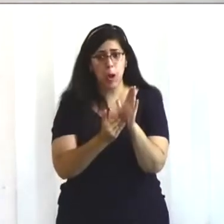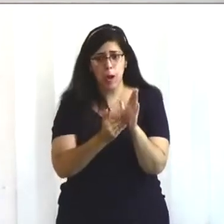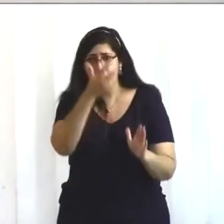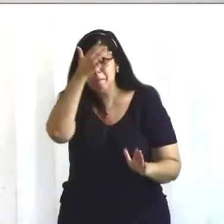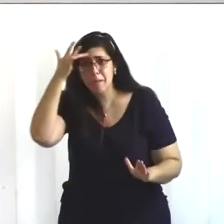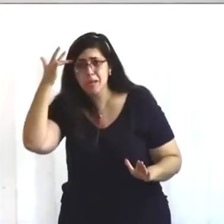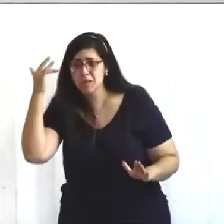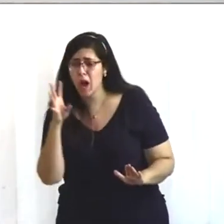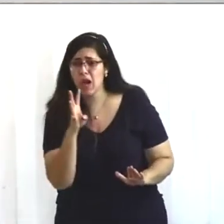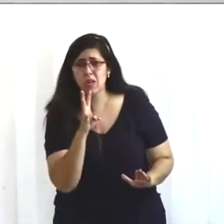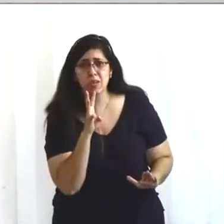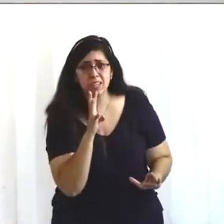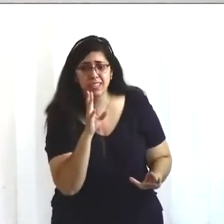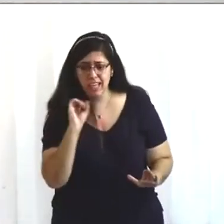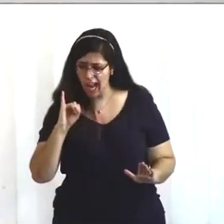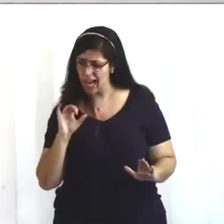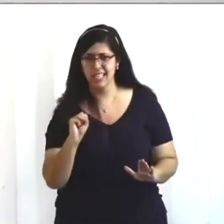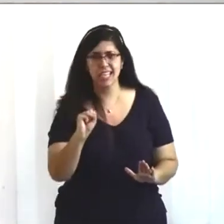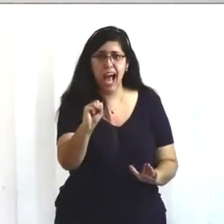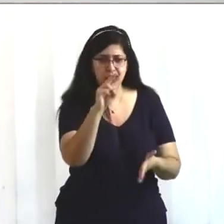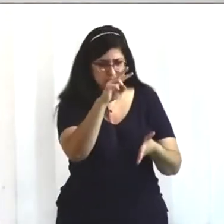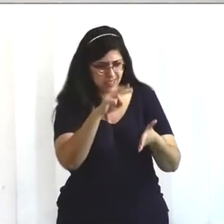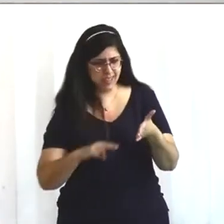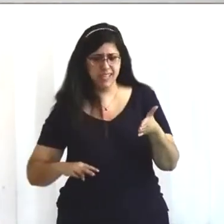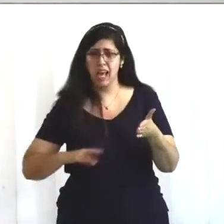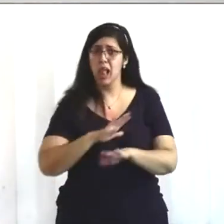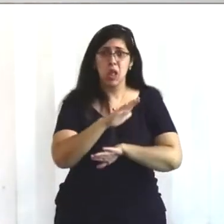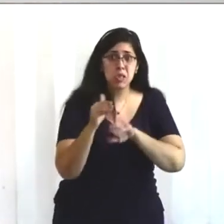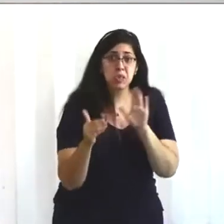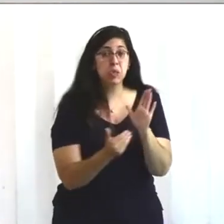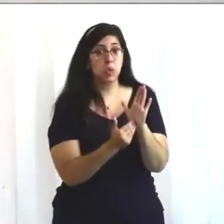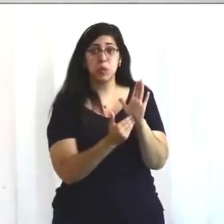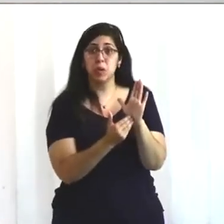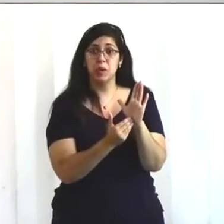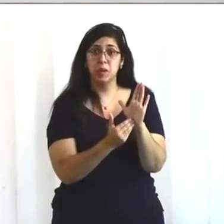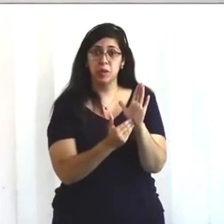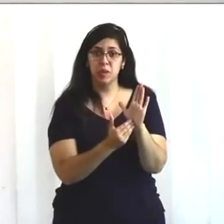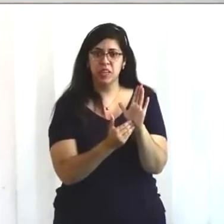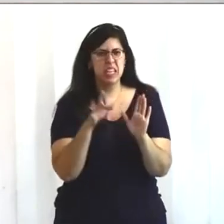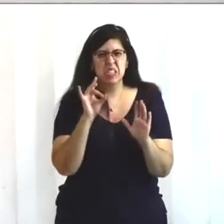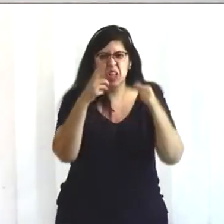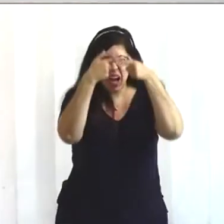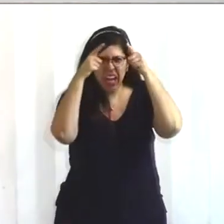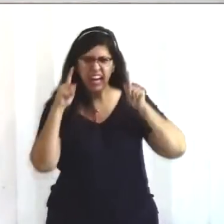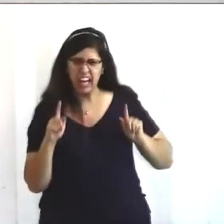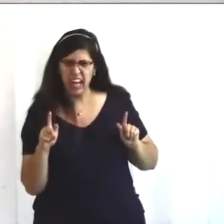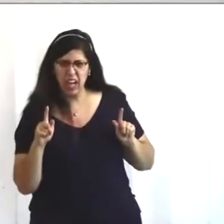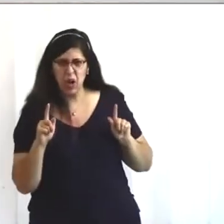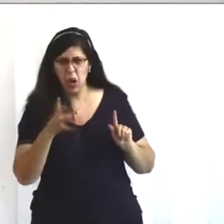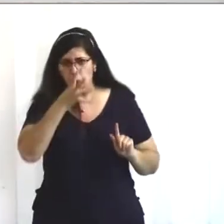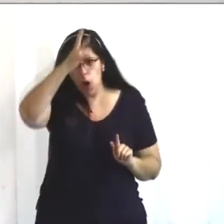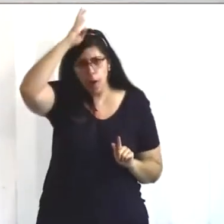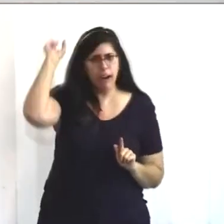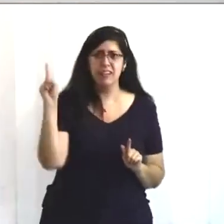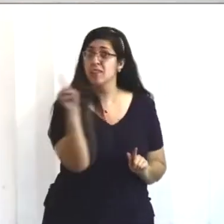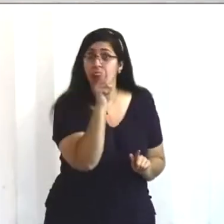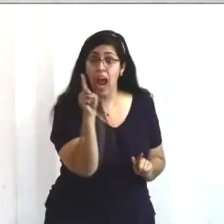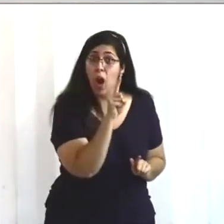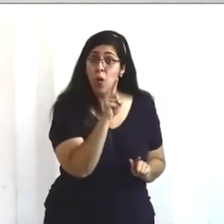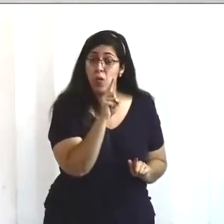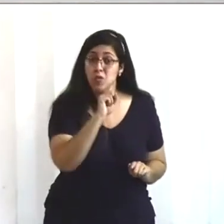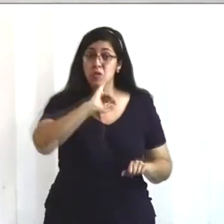Porque vocês têm tudo, historicamente, para crer. Mas vocês insistem